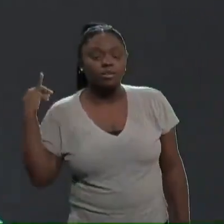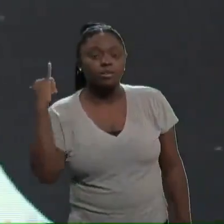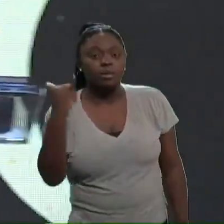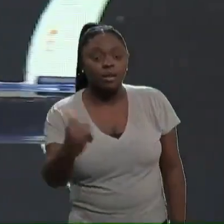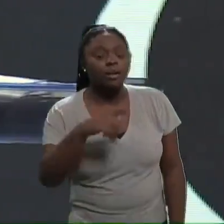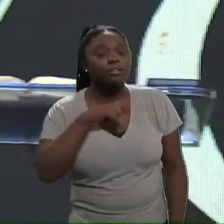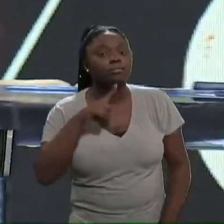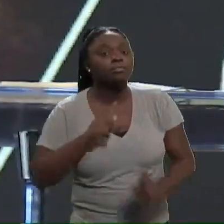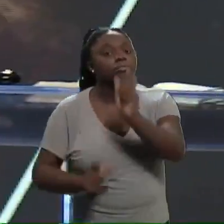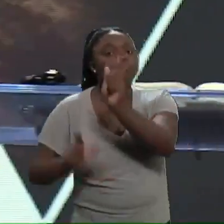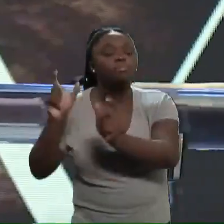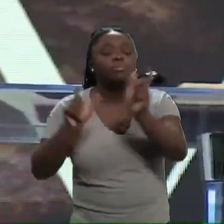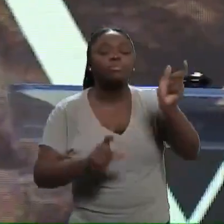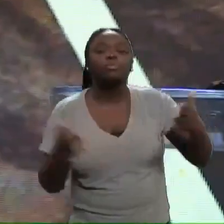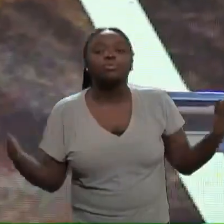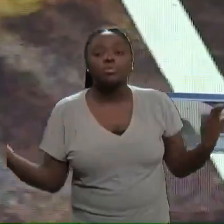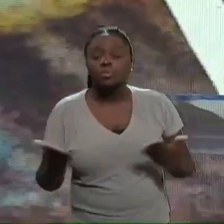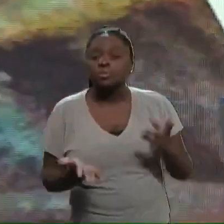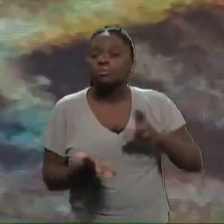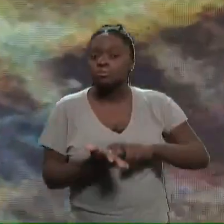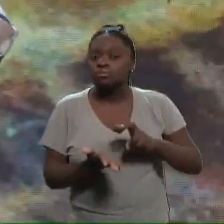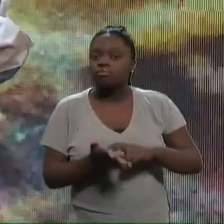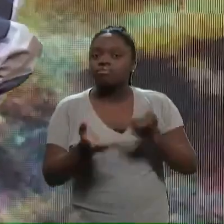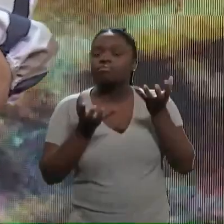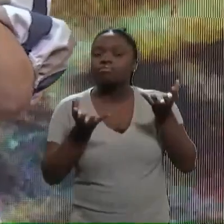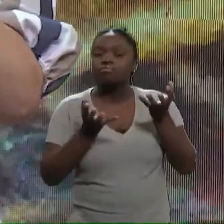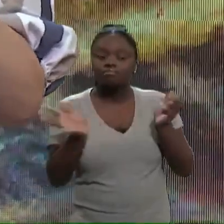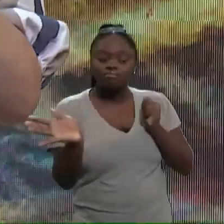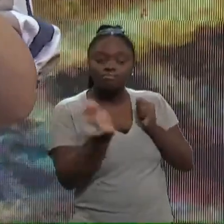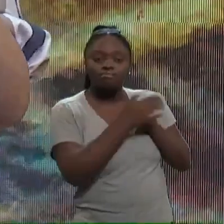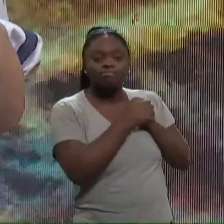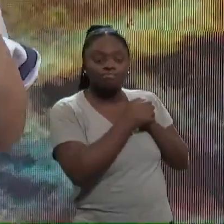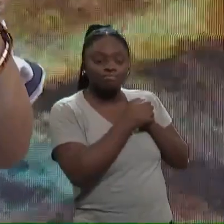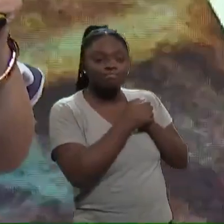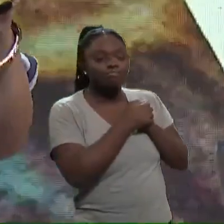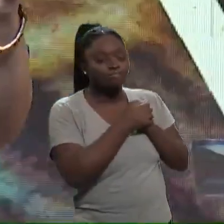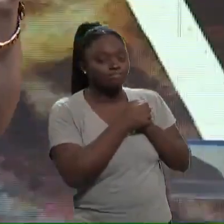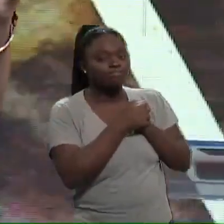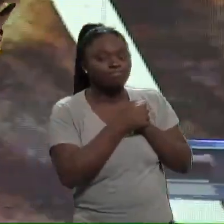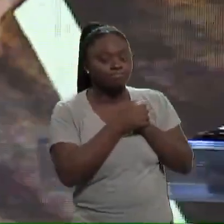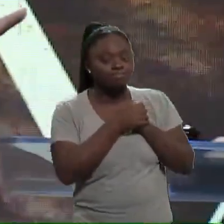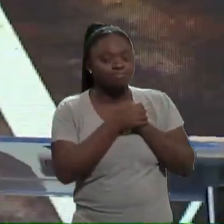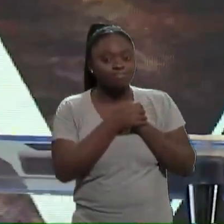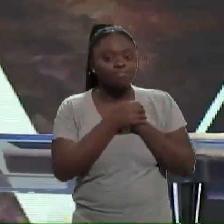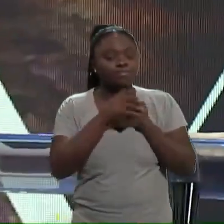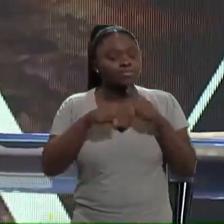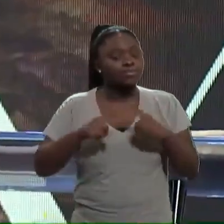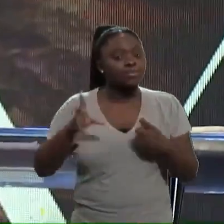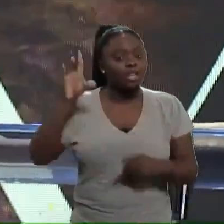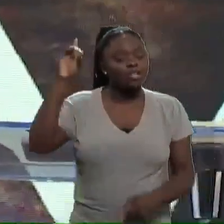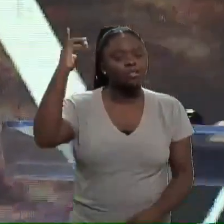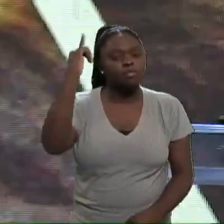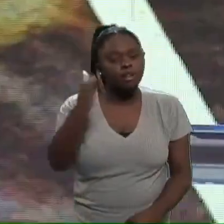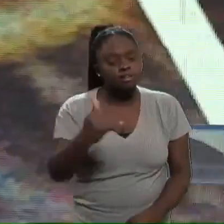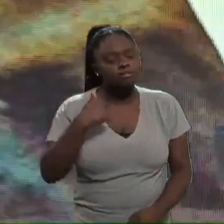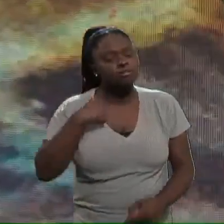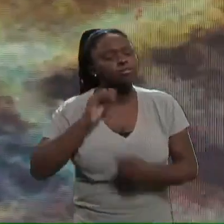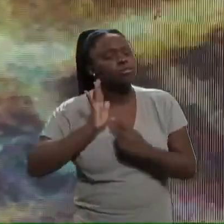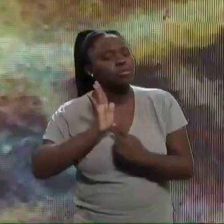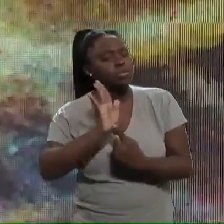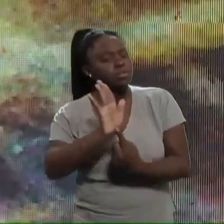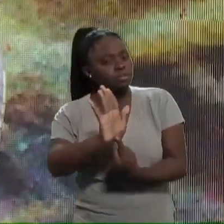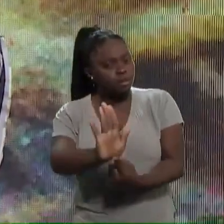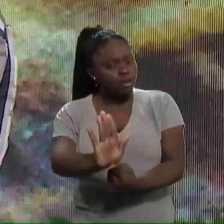tem gente nessa manhã que está querendo ficar no lugar escondido, quando Deus está dizendo: eu vou te levar para um lugar